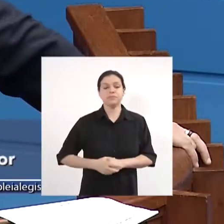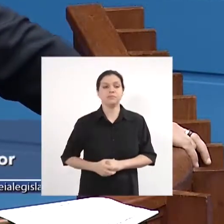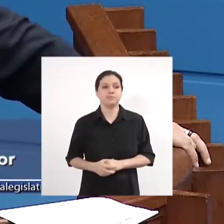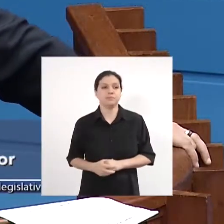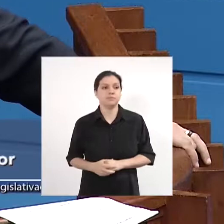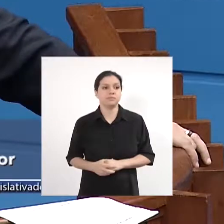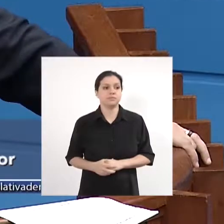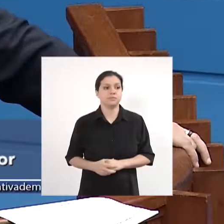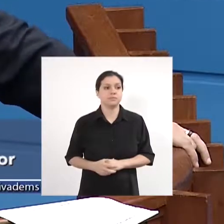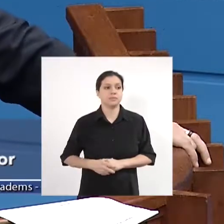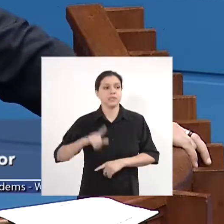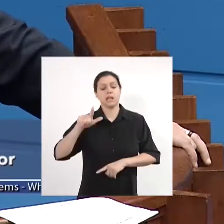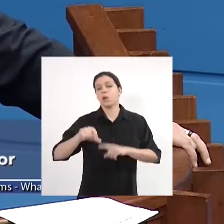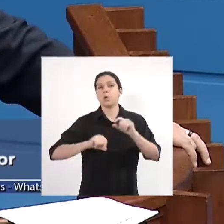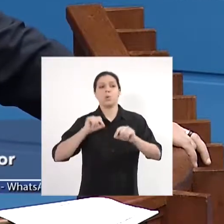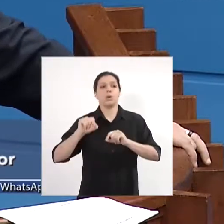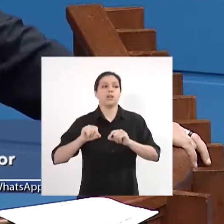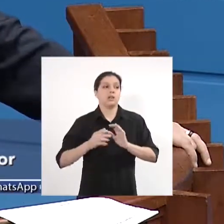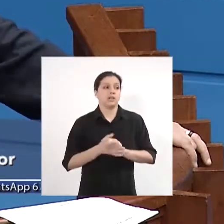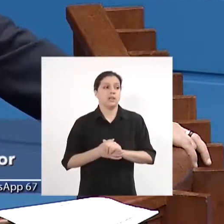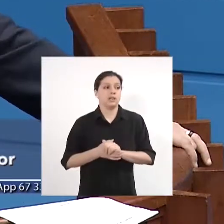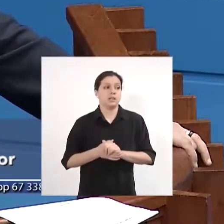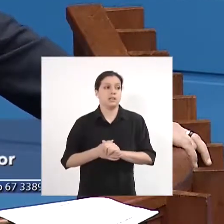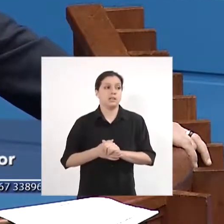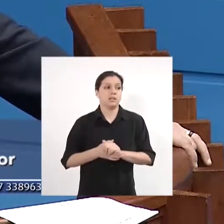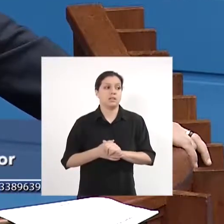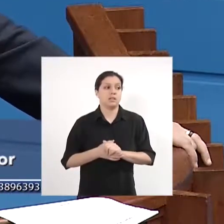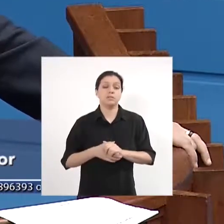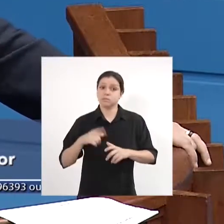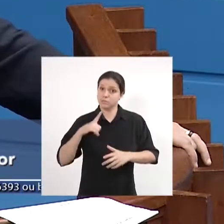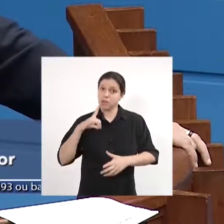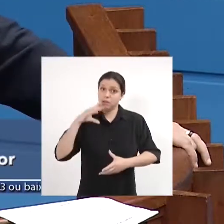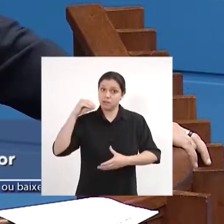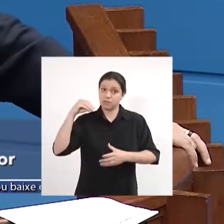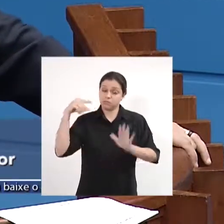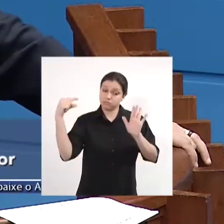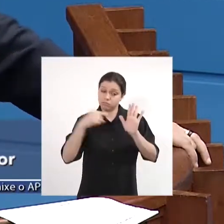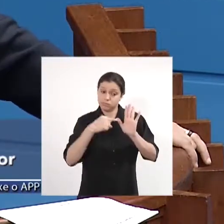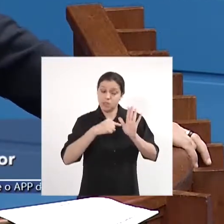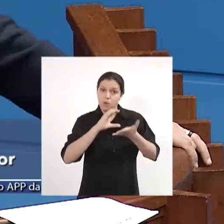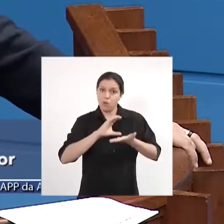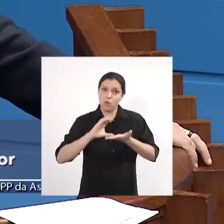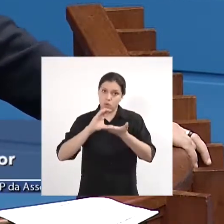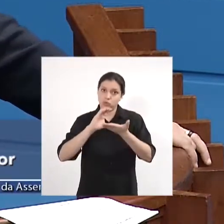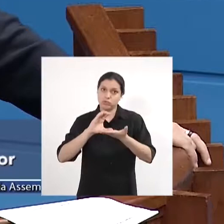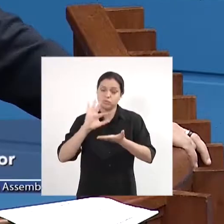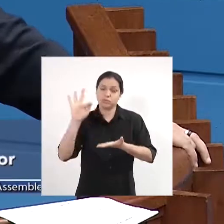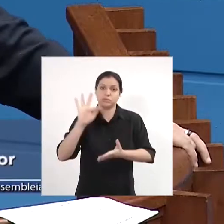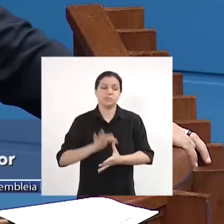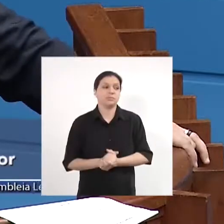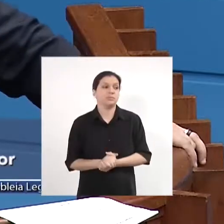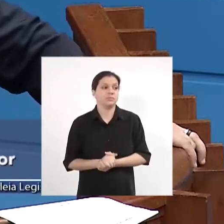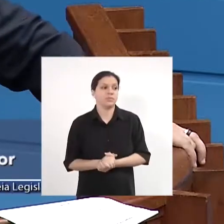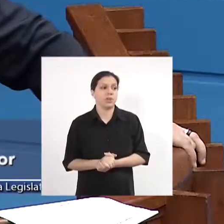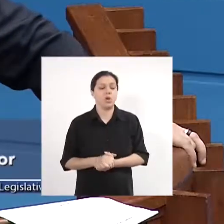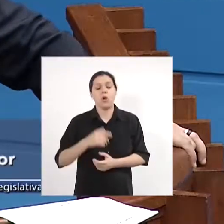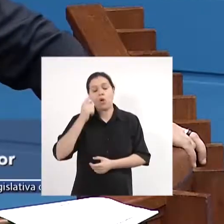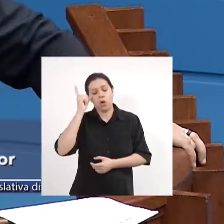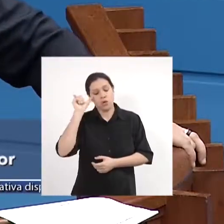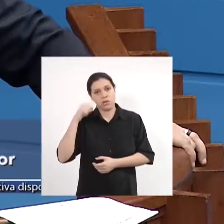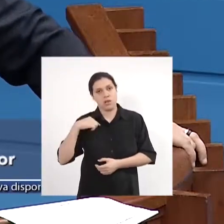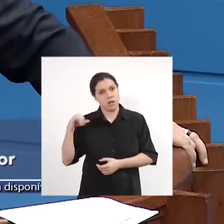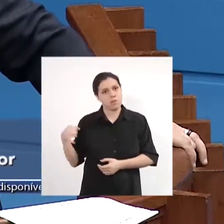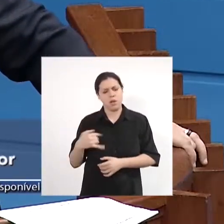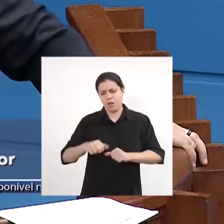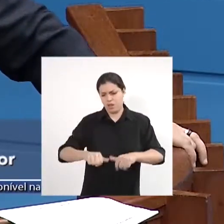é um princípio constitucional. Então, eu até tive a oportunidade ontem, né, durante a